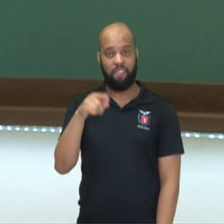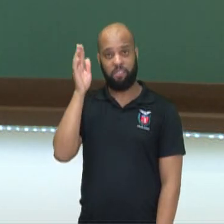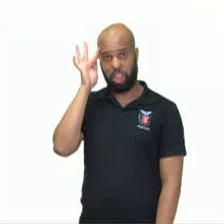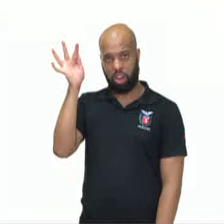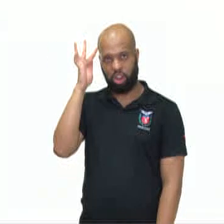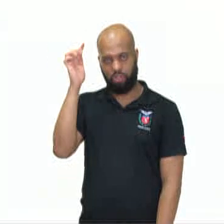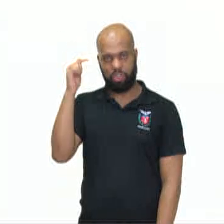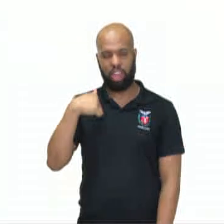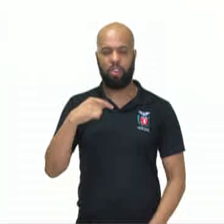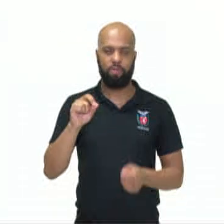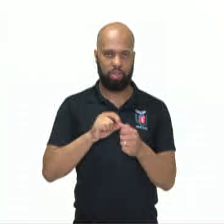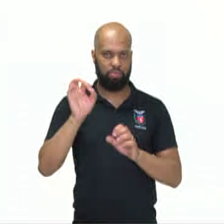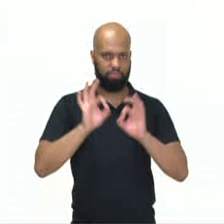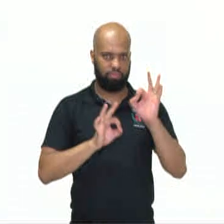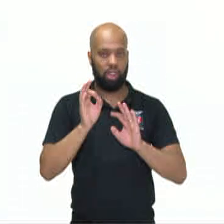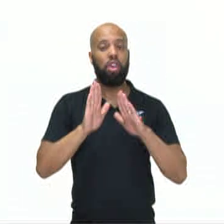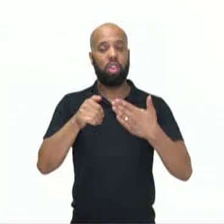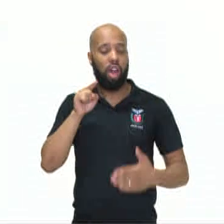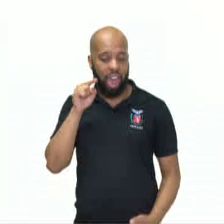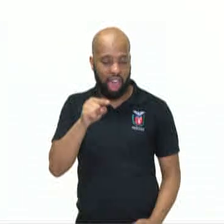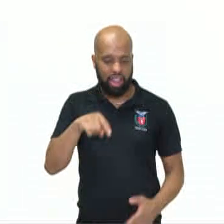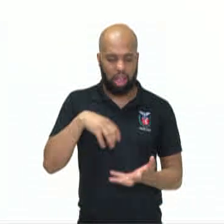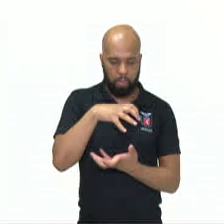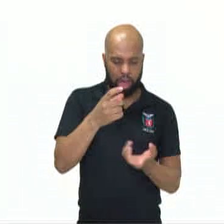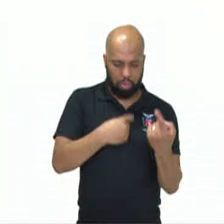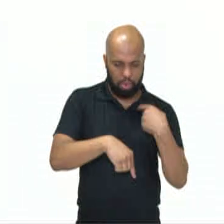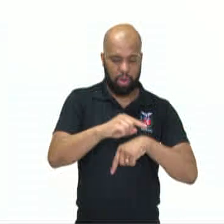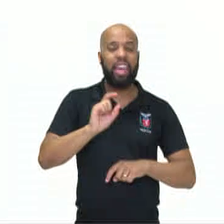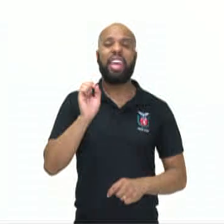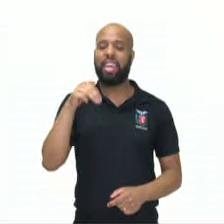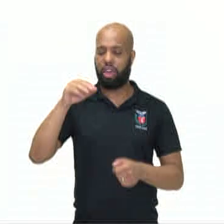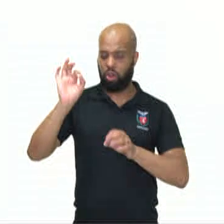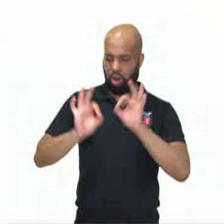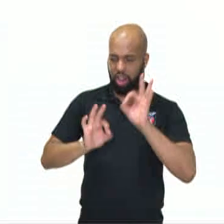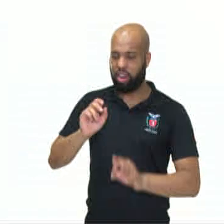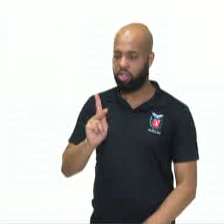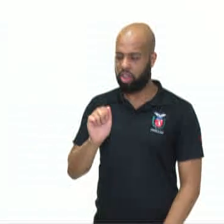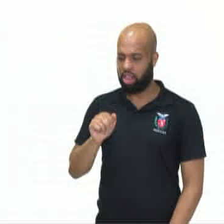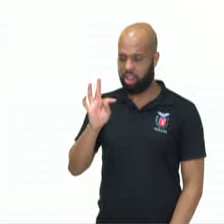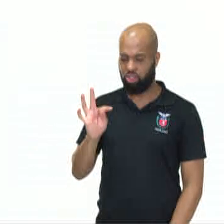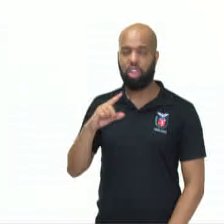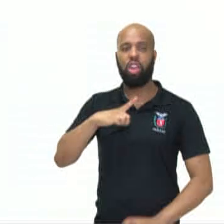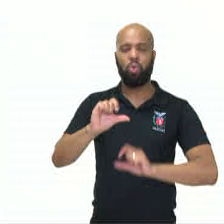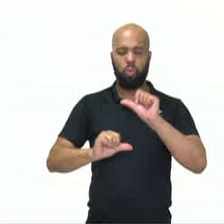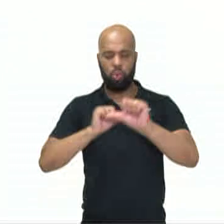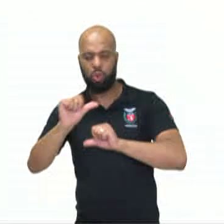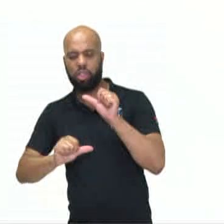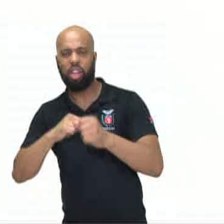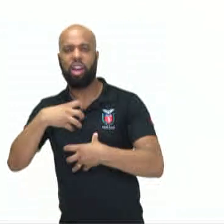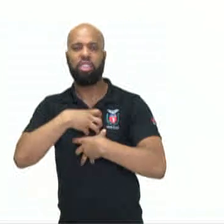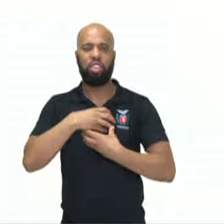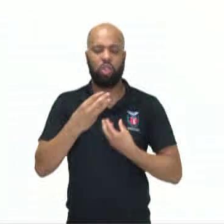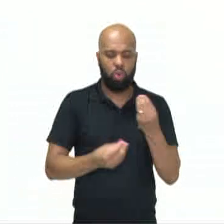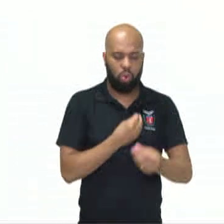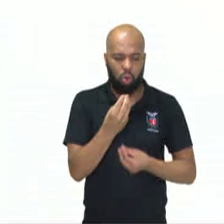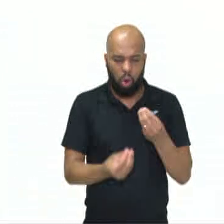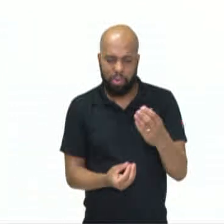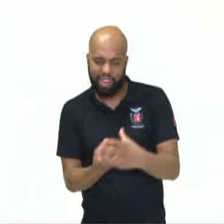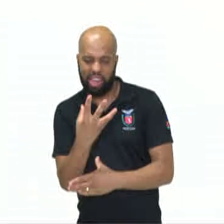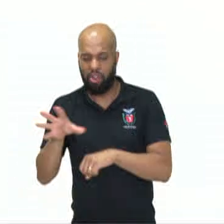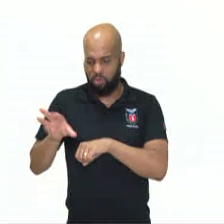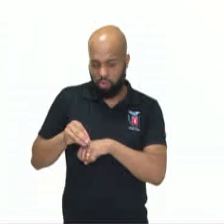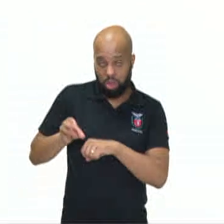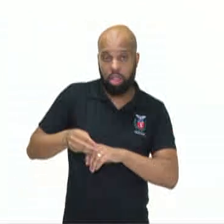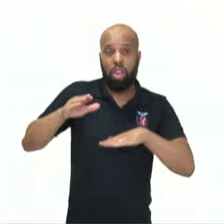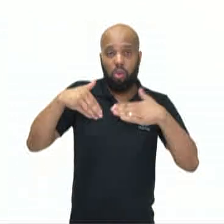vocês. A Revolução Copernicana em Filosofia, realizada por Kant, foi uma mudança no processo de construção do conhecimento,